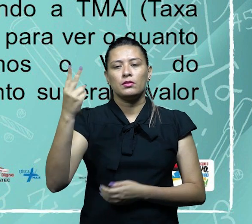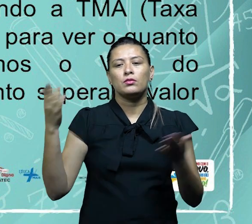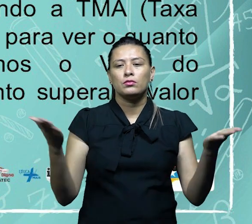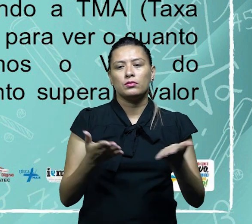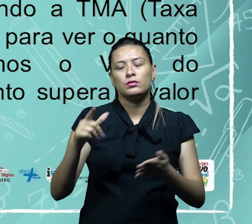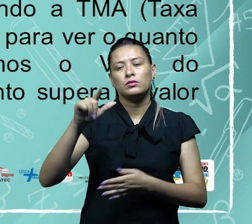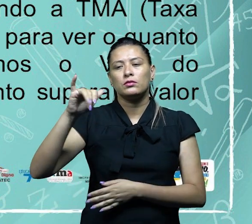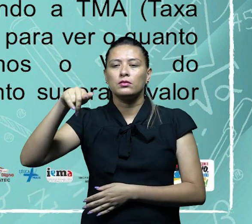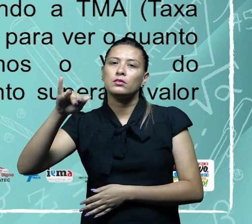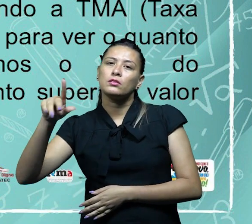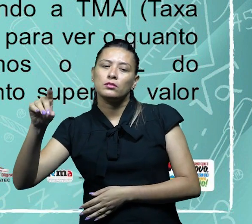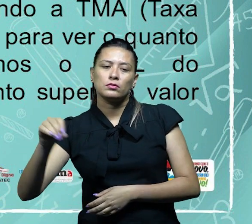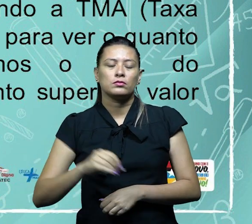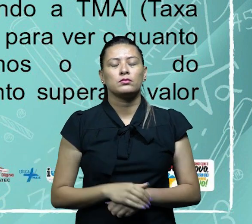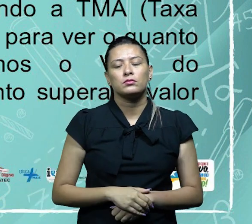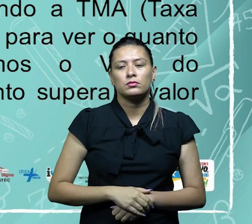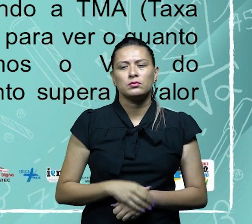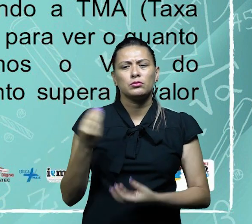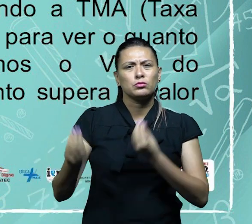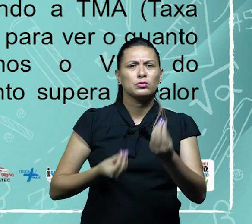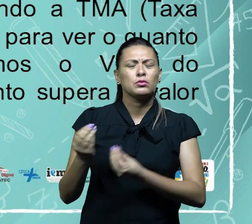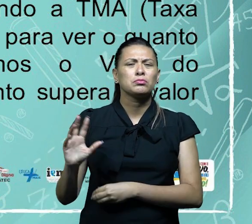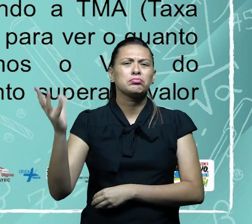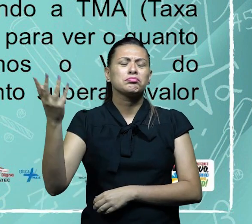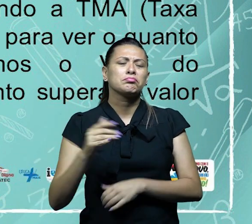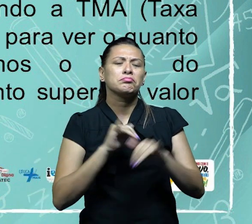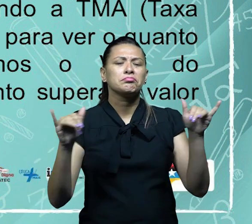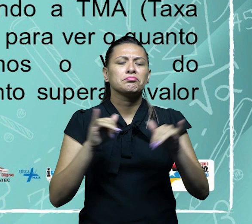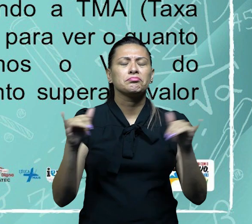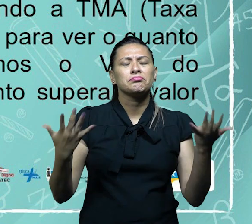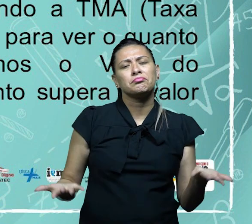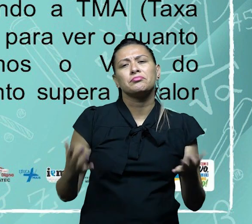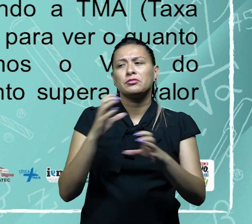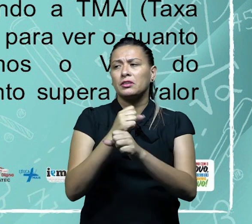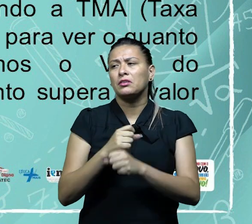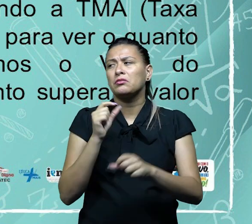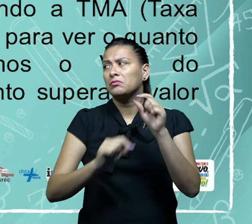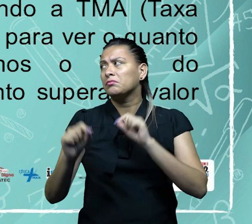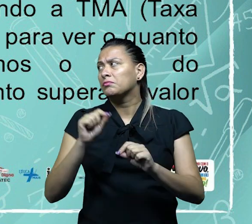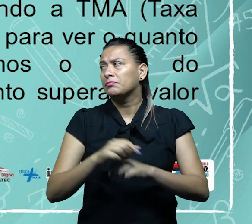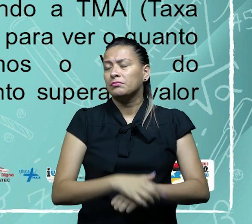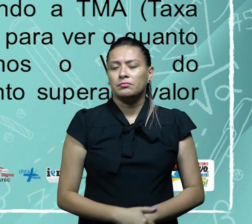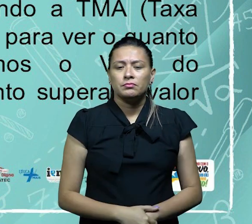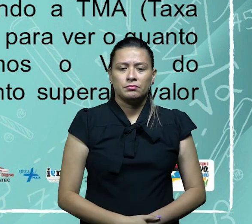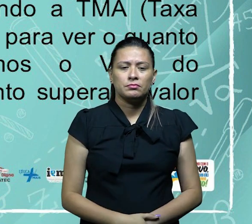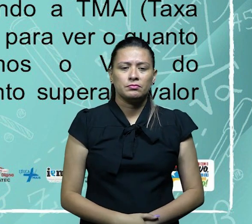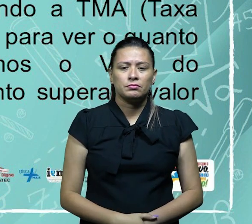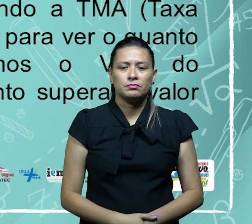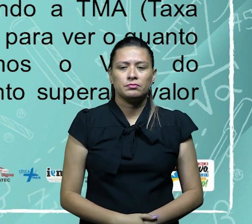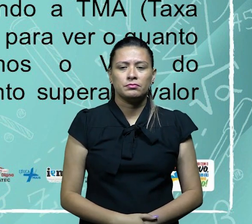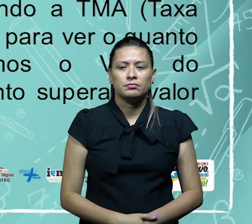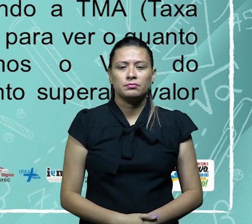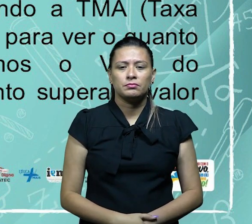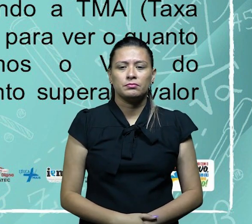o TMA, tá? A taxa mínima de atratividade, que nós estamos trabalhando com 10%, lembrando, em cada um dos anos, certinho? Durante o período